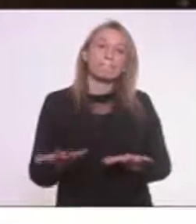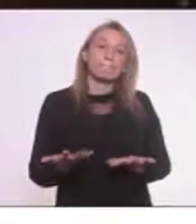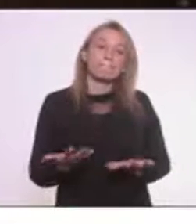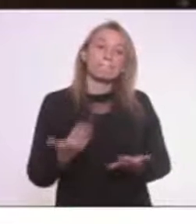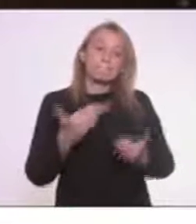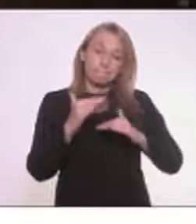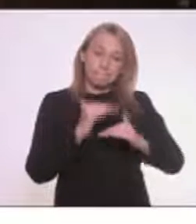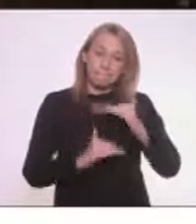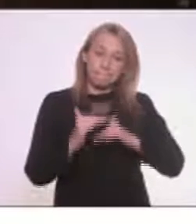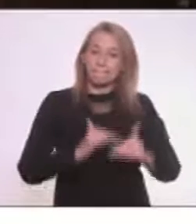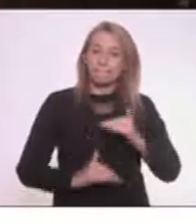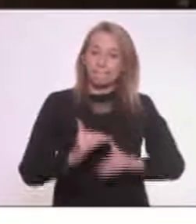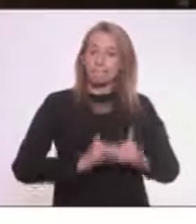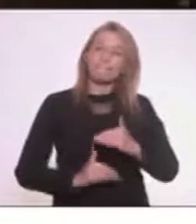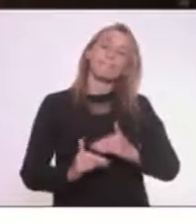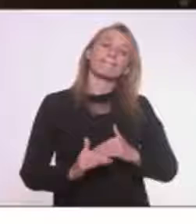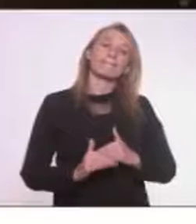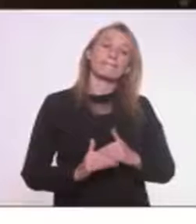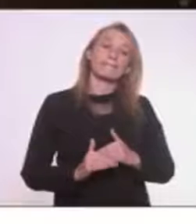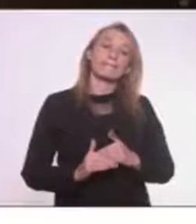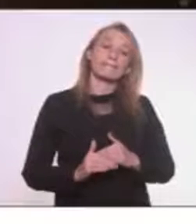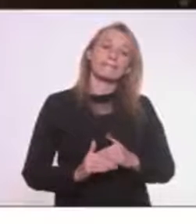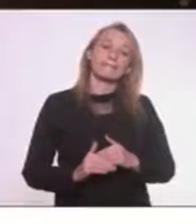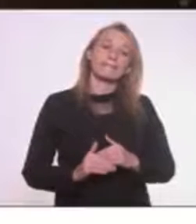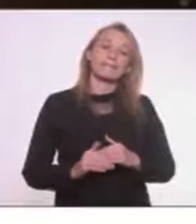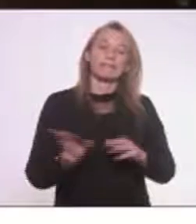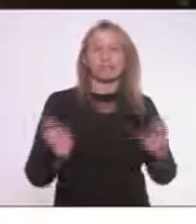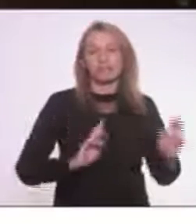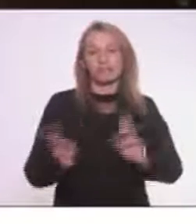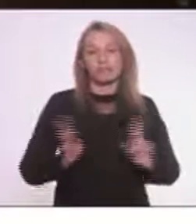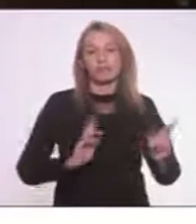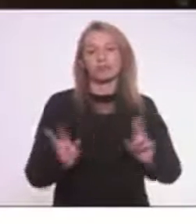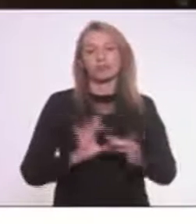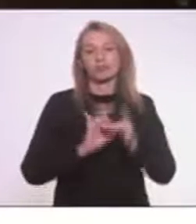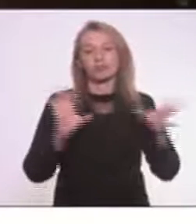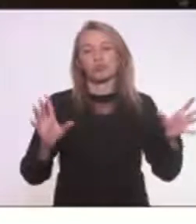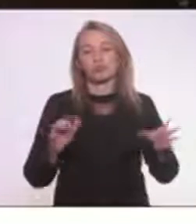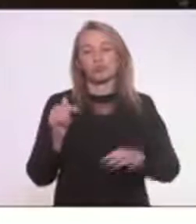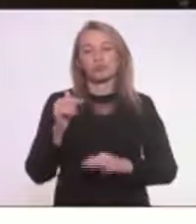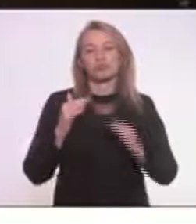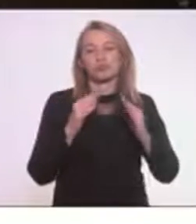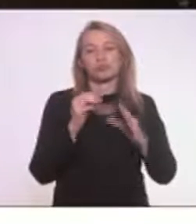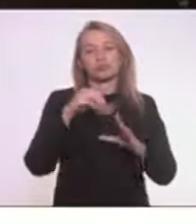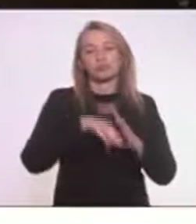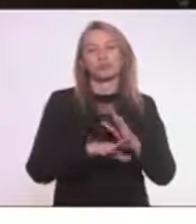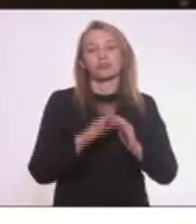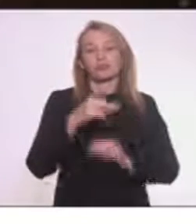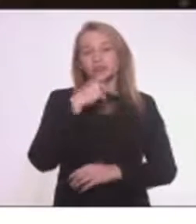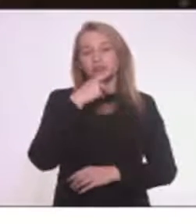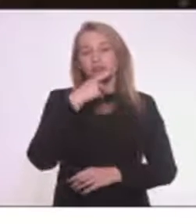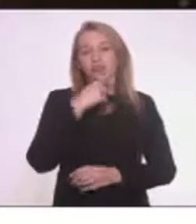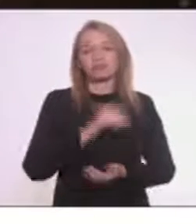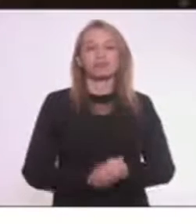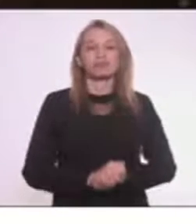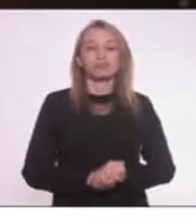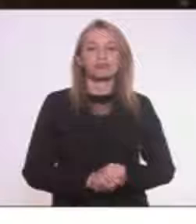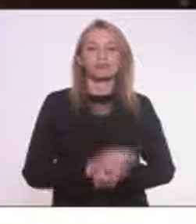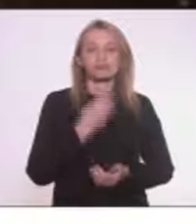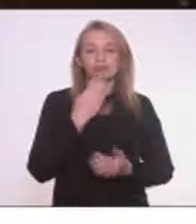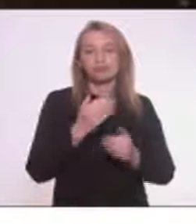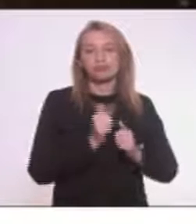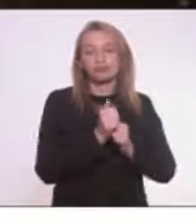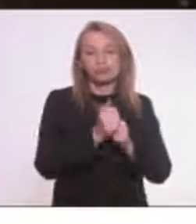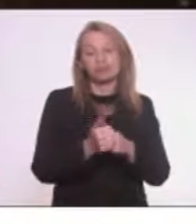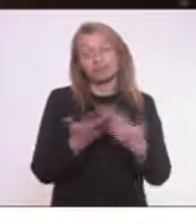retrocesso do ponto de vista das relações democráticas que a gente estabelece nesse parlamento, a gente tem um tipo de encaminhamento como